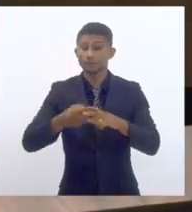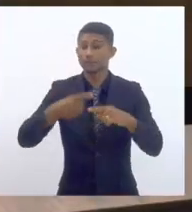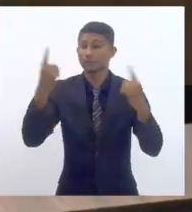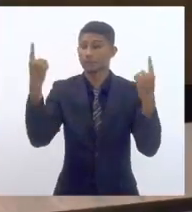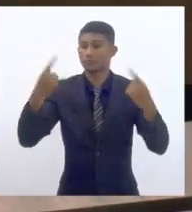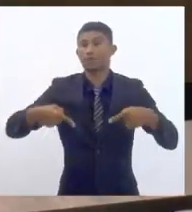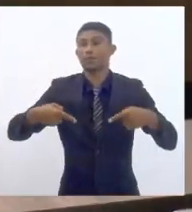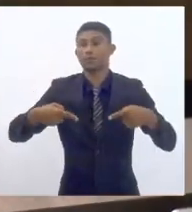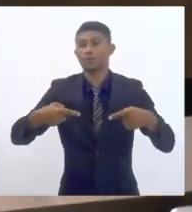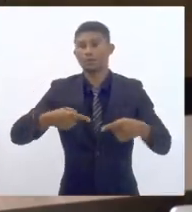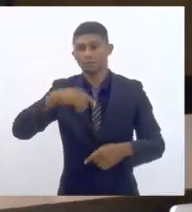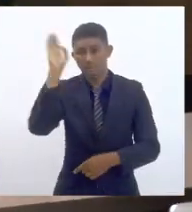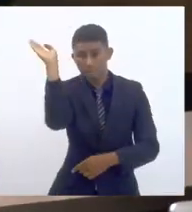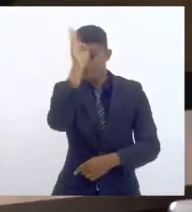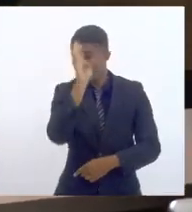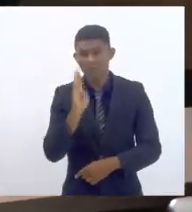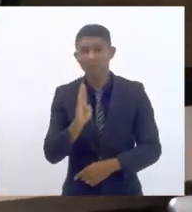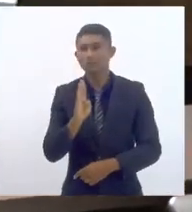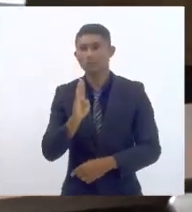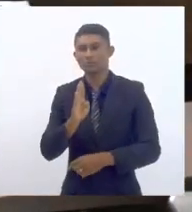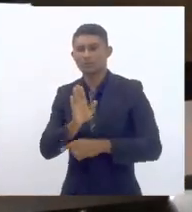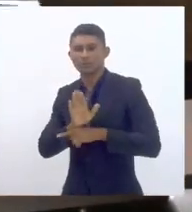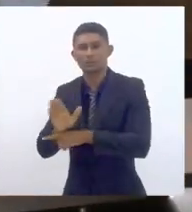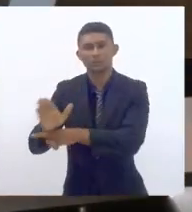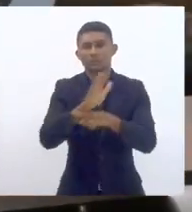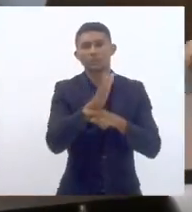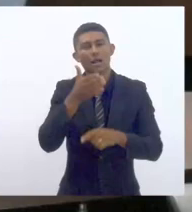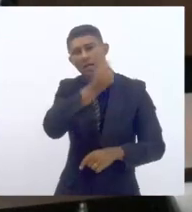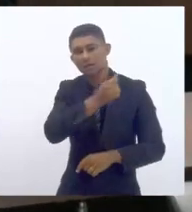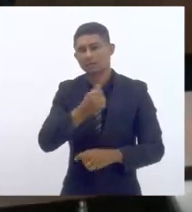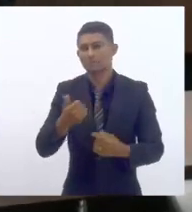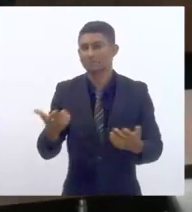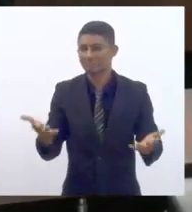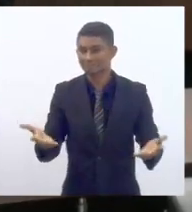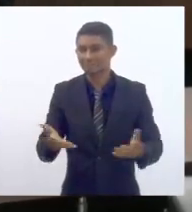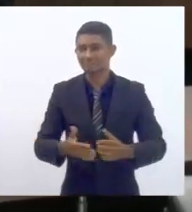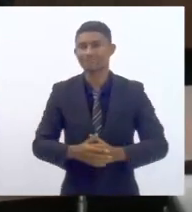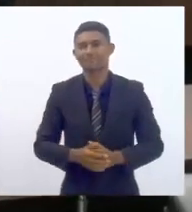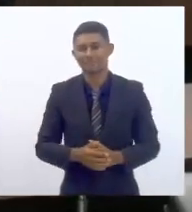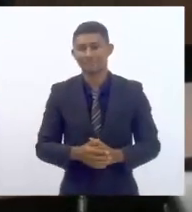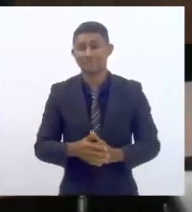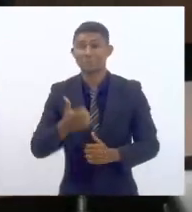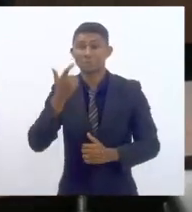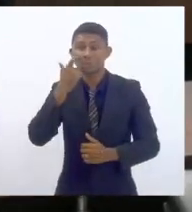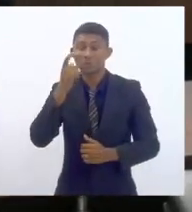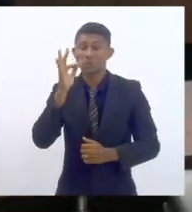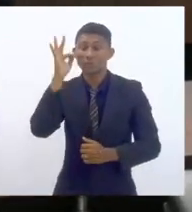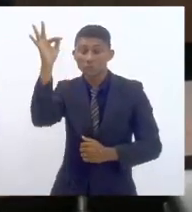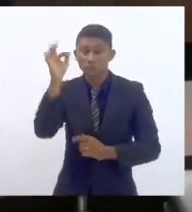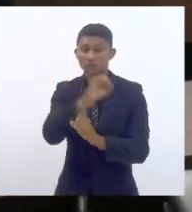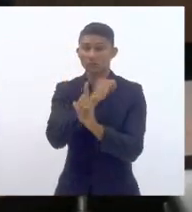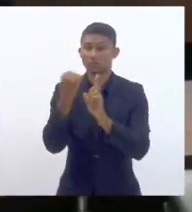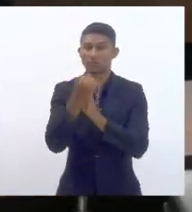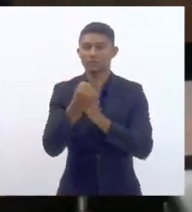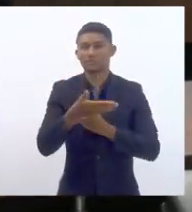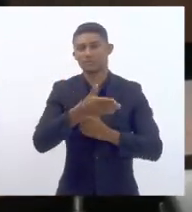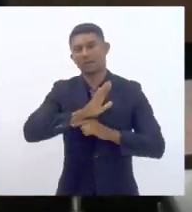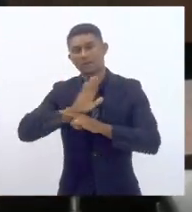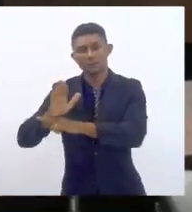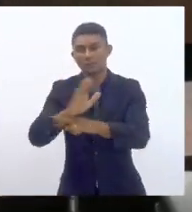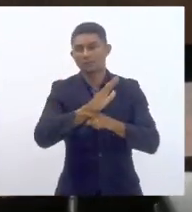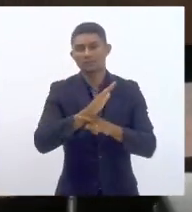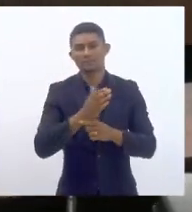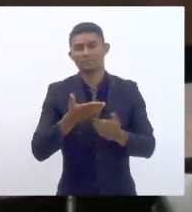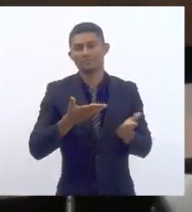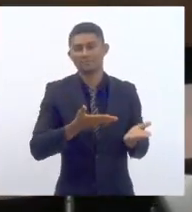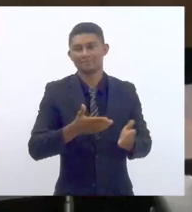para salvar o nosso Brasil, e eu acho que acreditar na juventude é acreditar no nosso futuro enquanto sociedade. Então, salve aí para